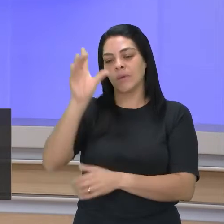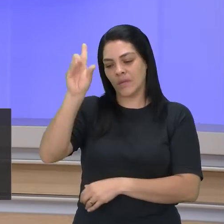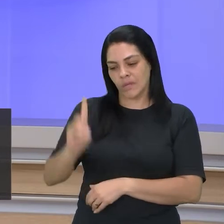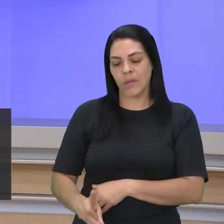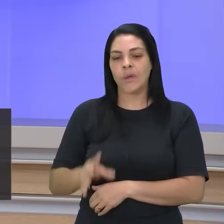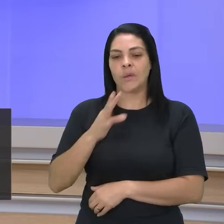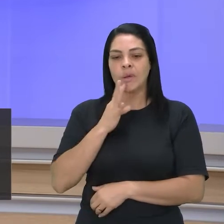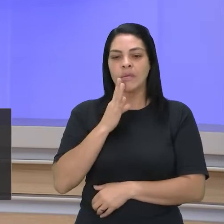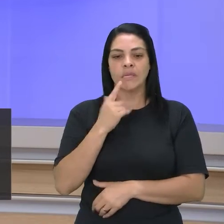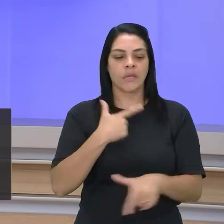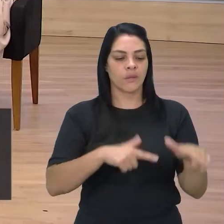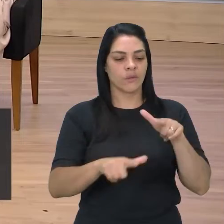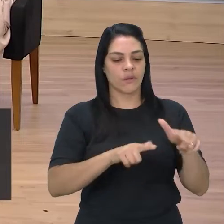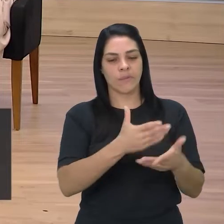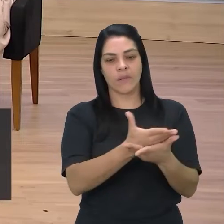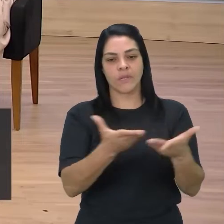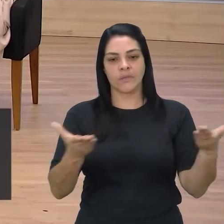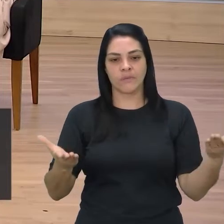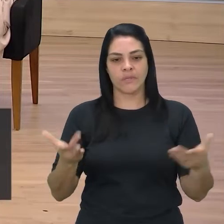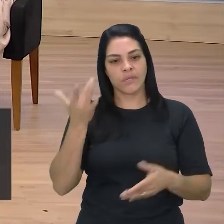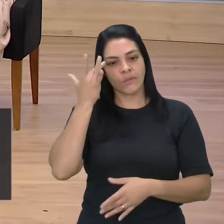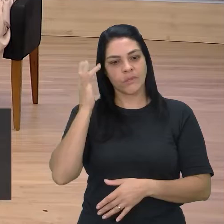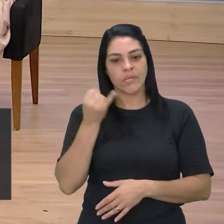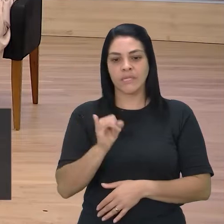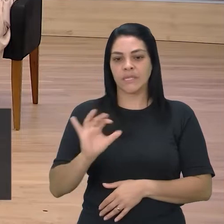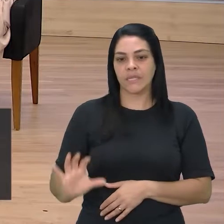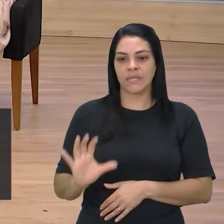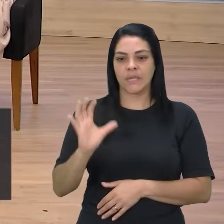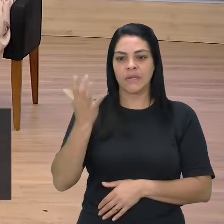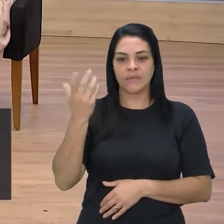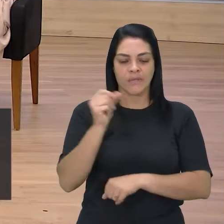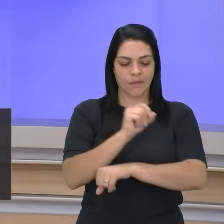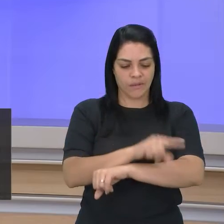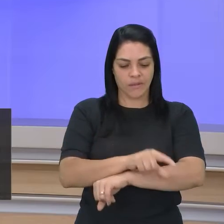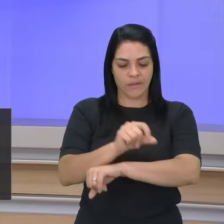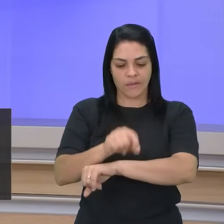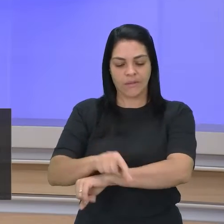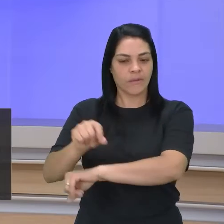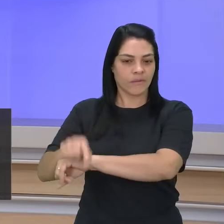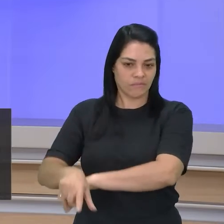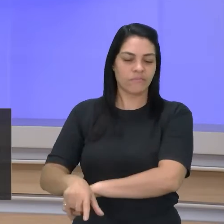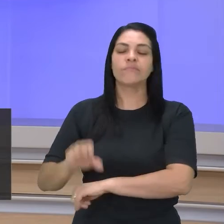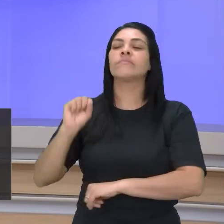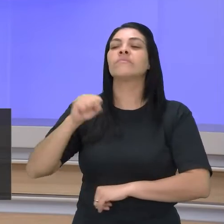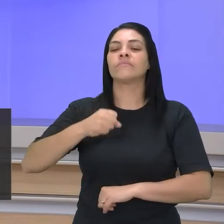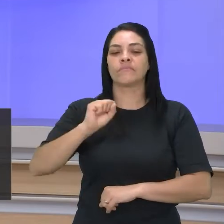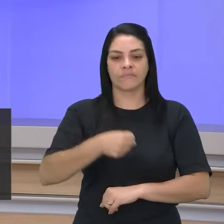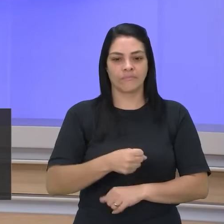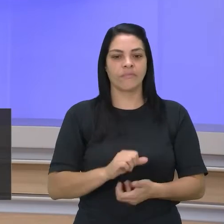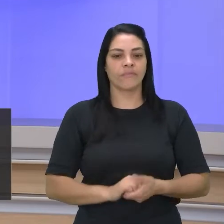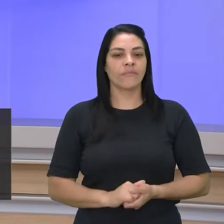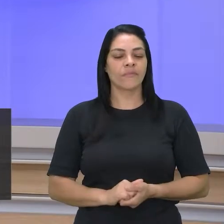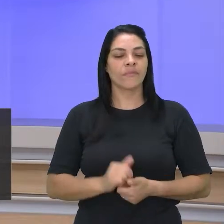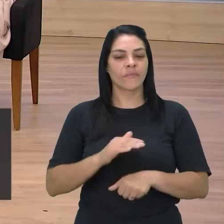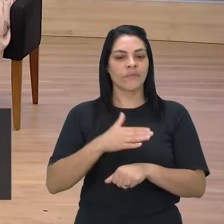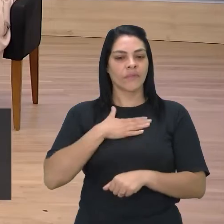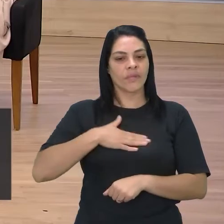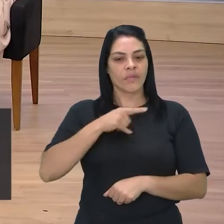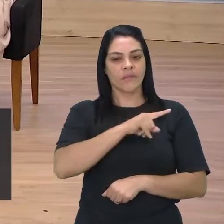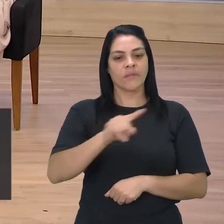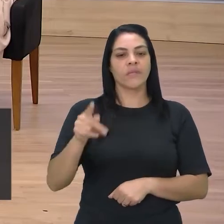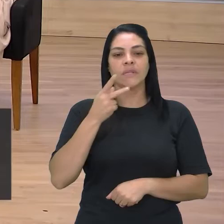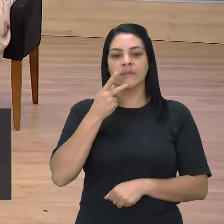o trabalho de vocês. Não sei se ainda está acontecendo os plantios, sim, né? Eu queria tá. que você também tocasse nesse ponto. Tá, sim. Quem